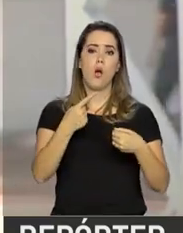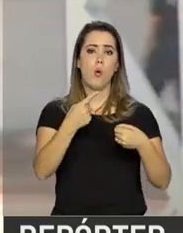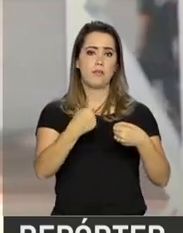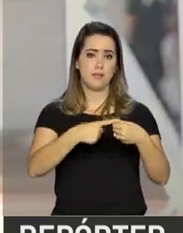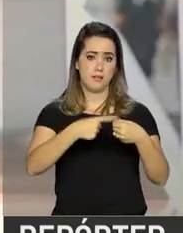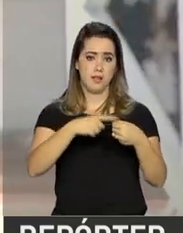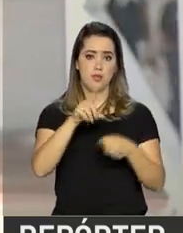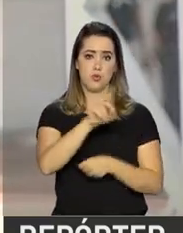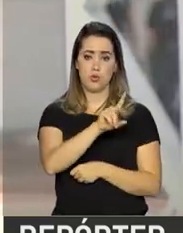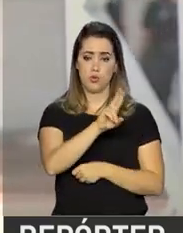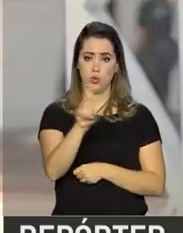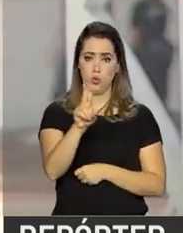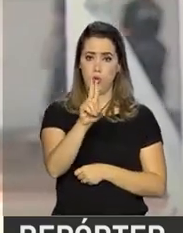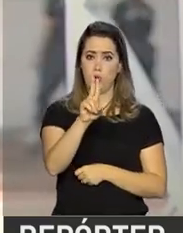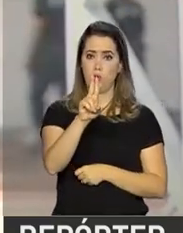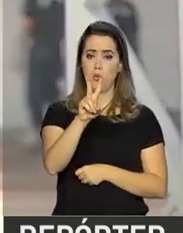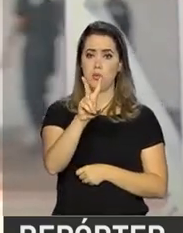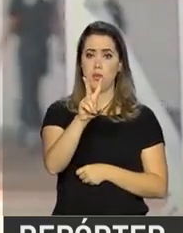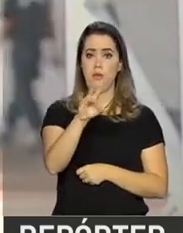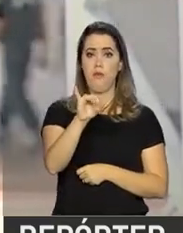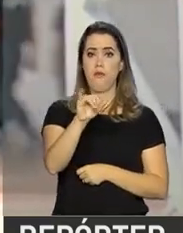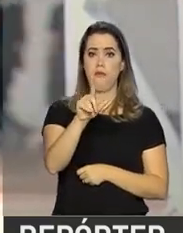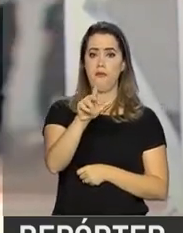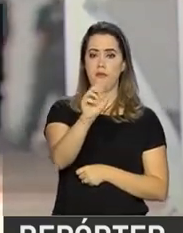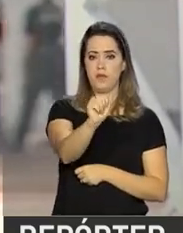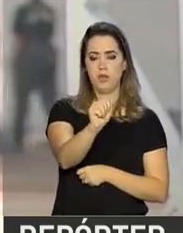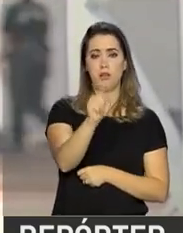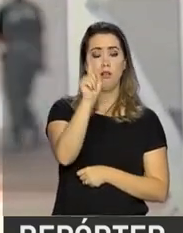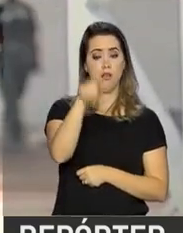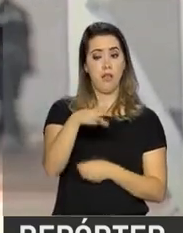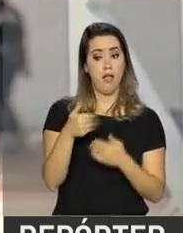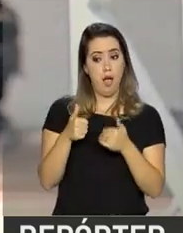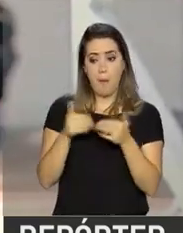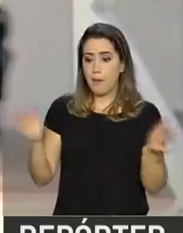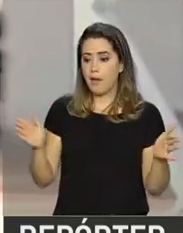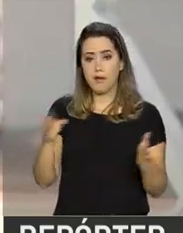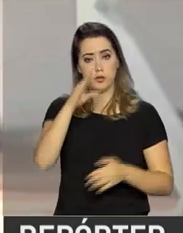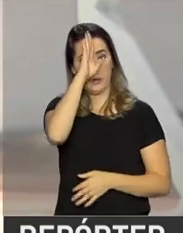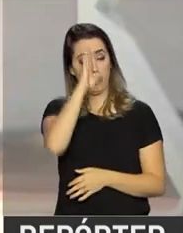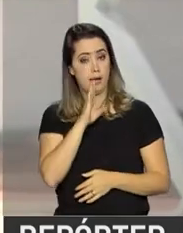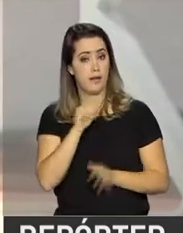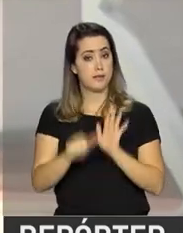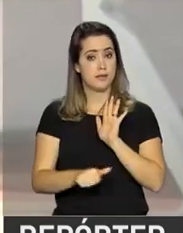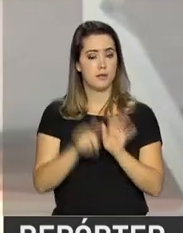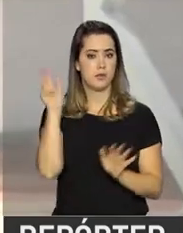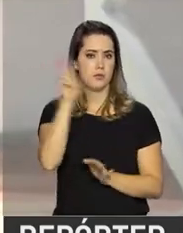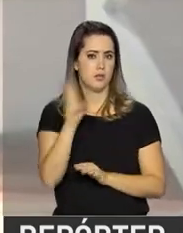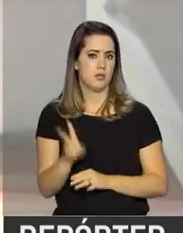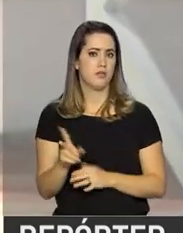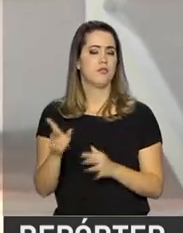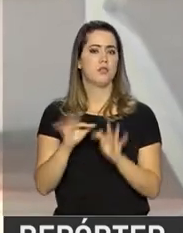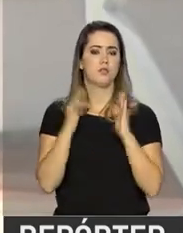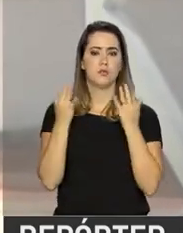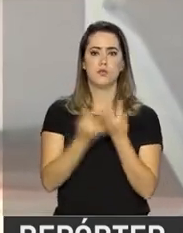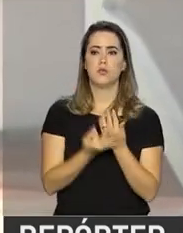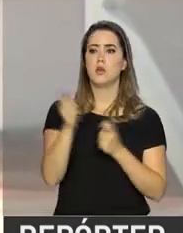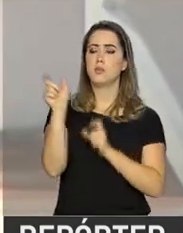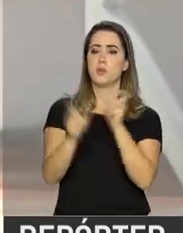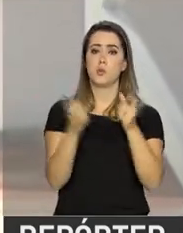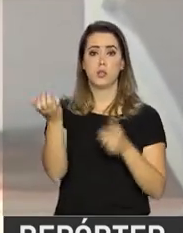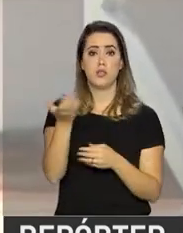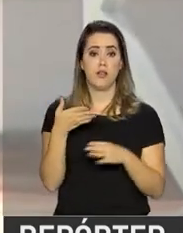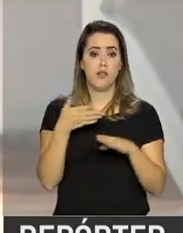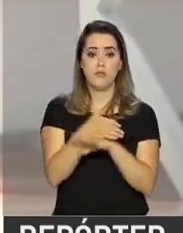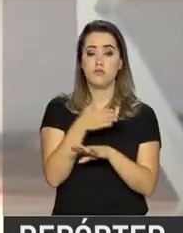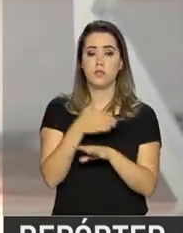vida cidadã será um espaço aberto ao público gratuito pela primeira vez no fórum então o cidadão que queira participar do